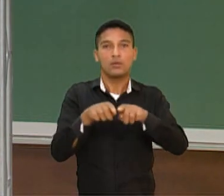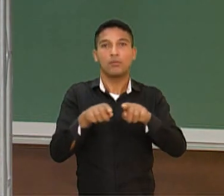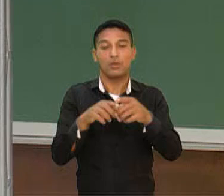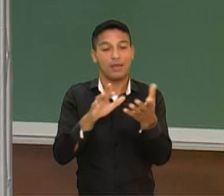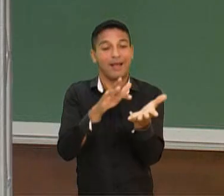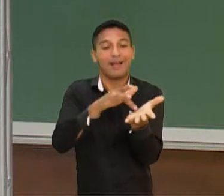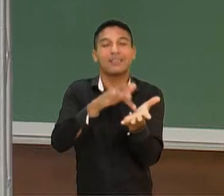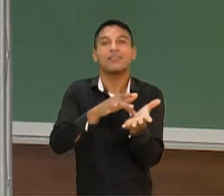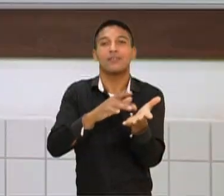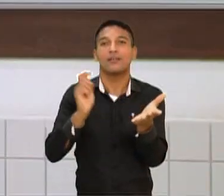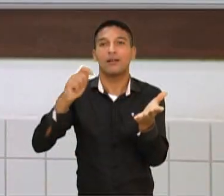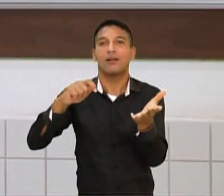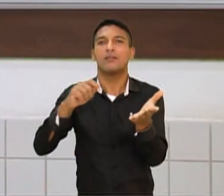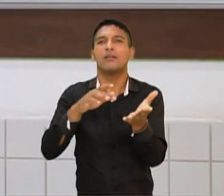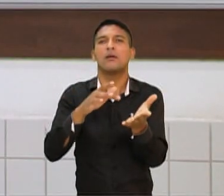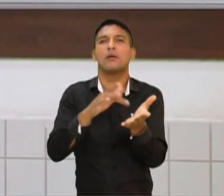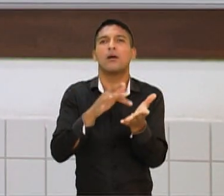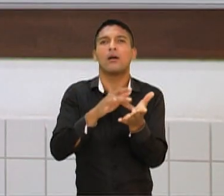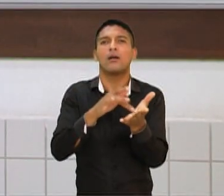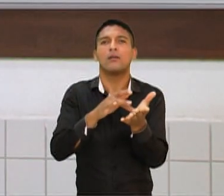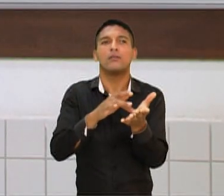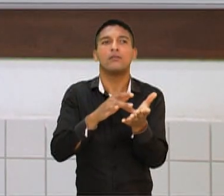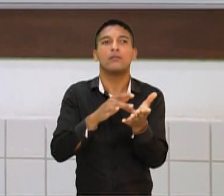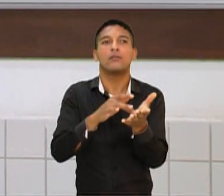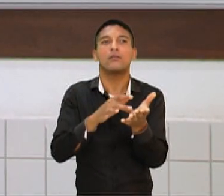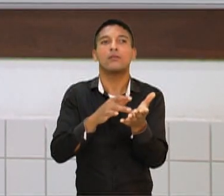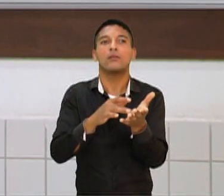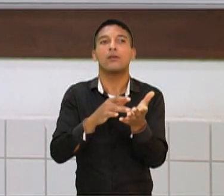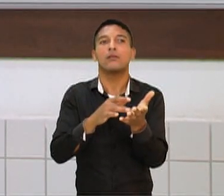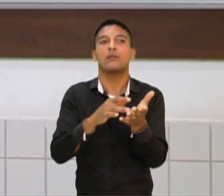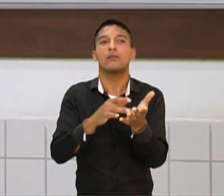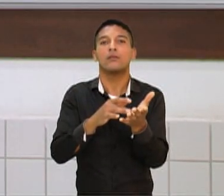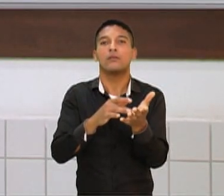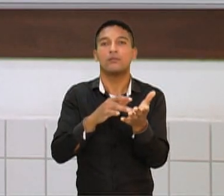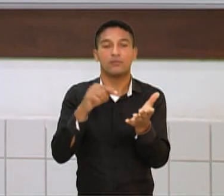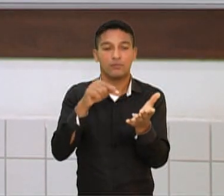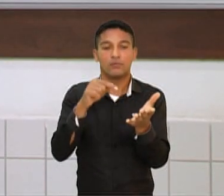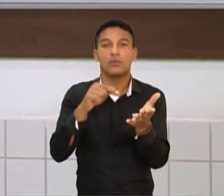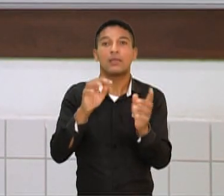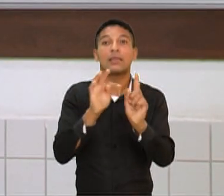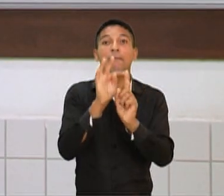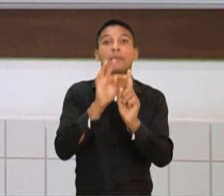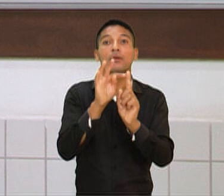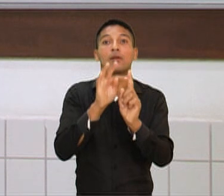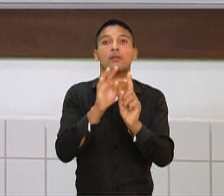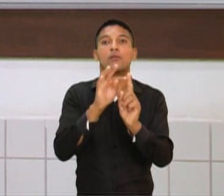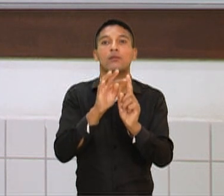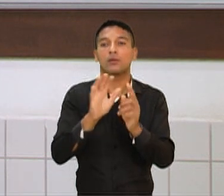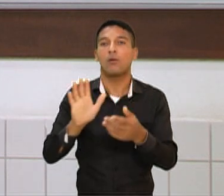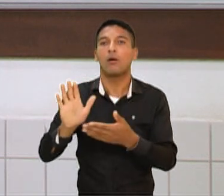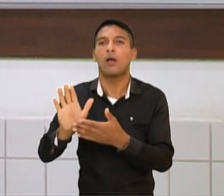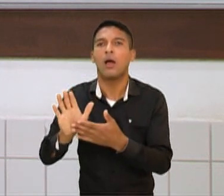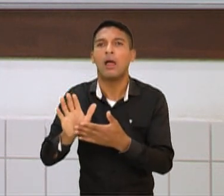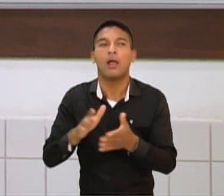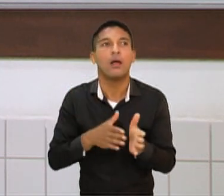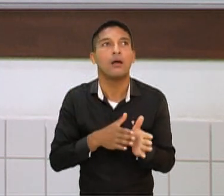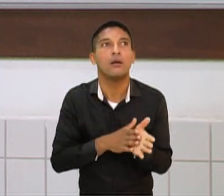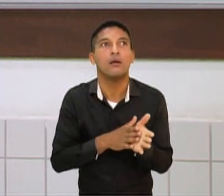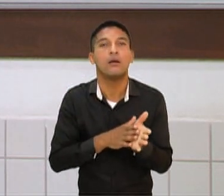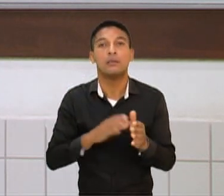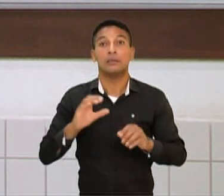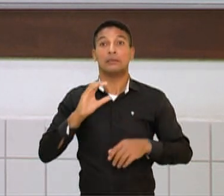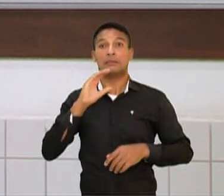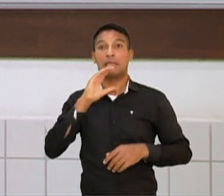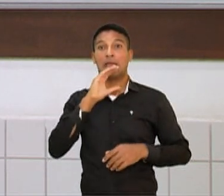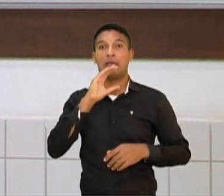sim perceber a dor. Por que isso é importante dentro de um ambiente? Tá? Evolutivamente, por que é importante a dor?